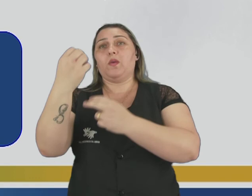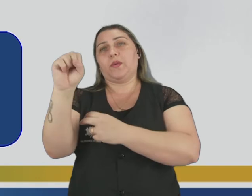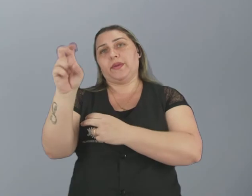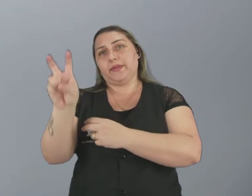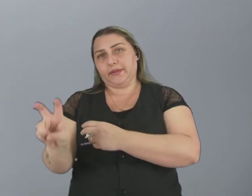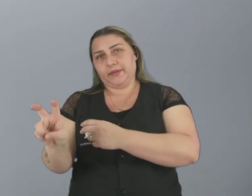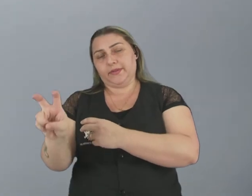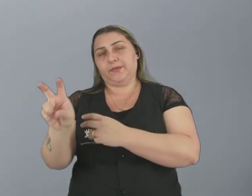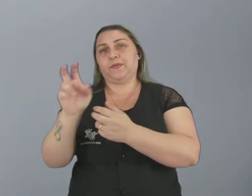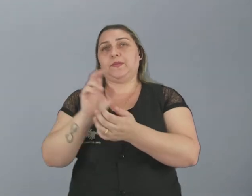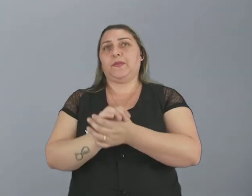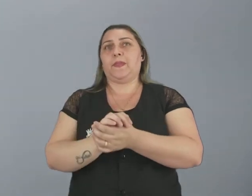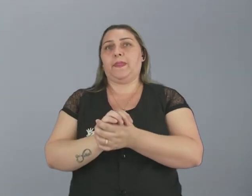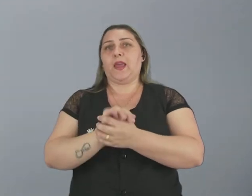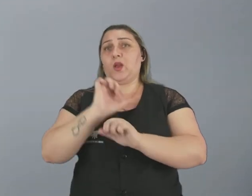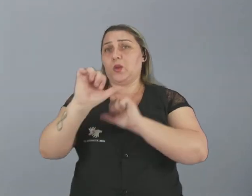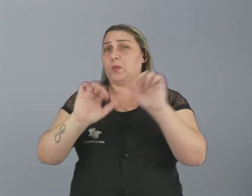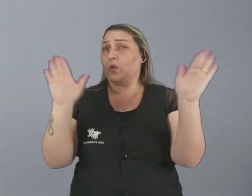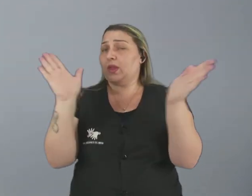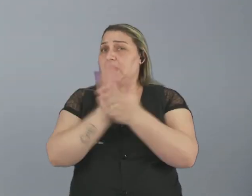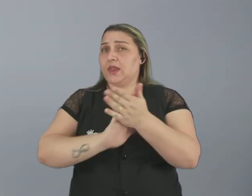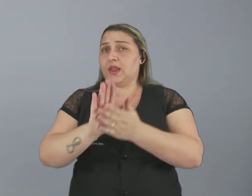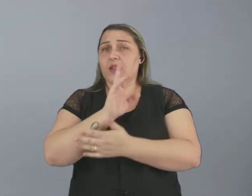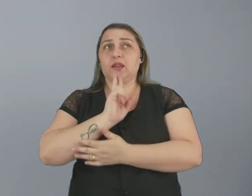é 85.